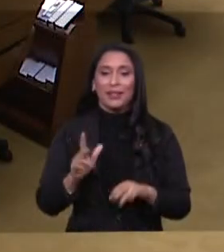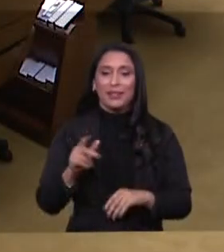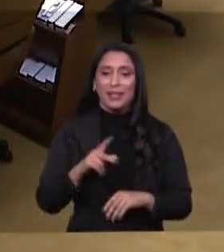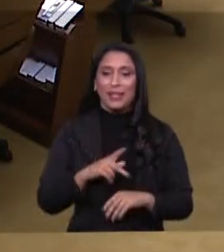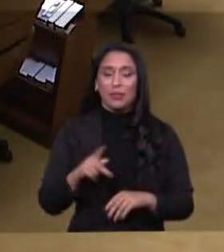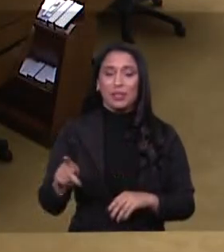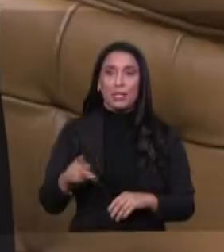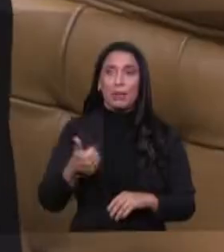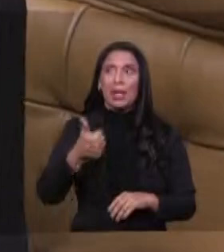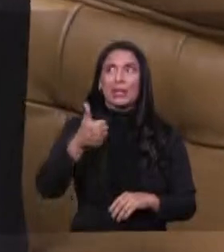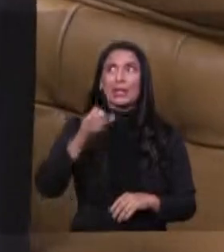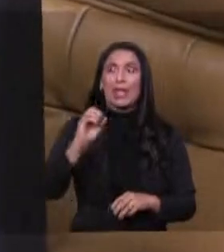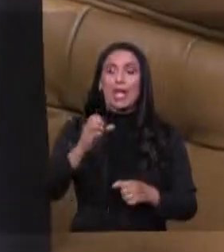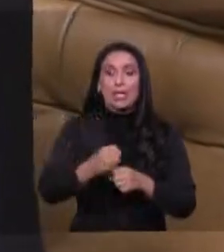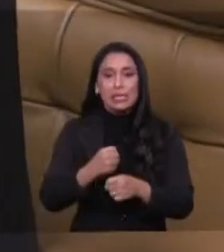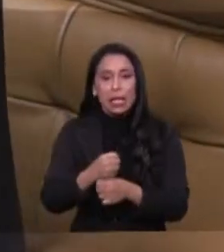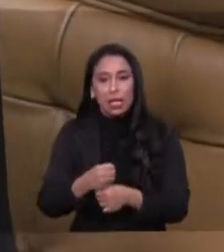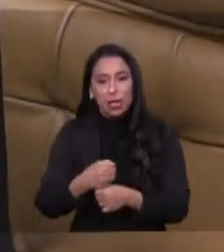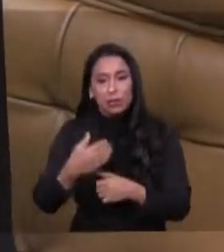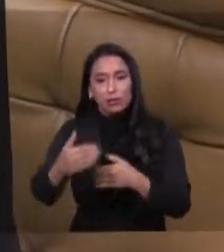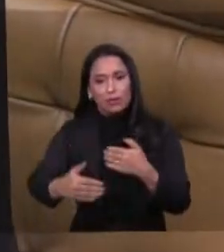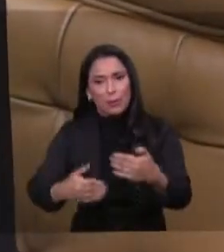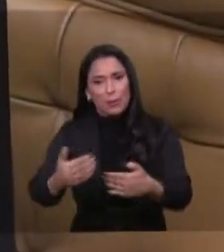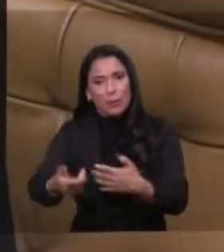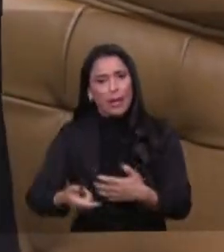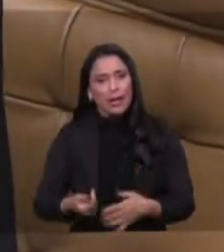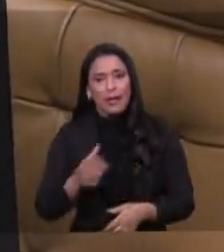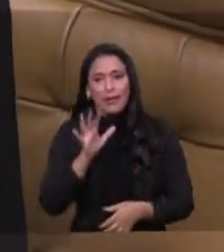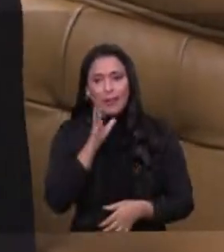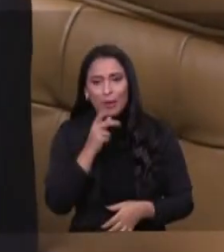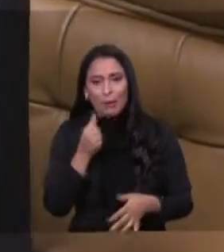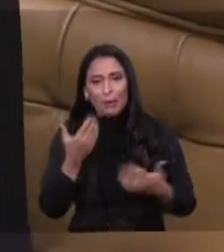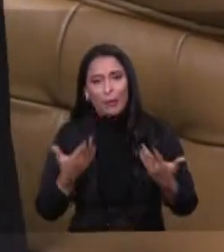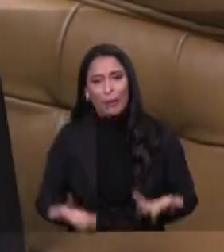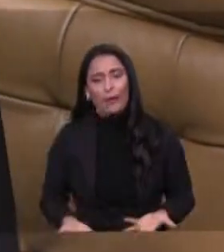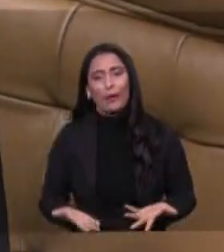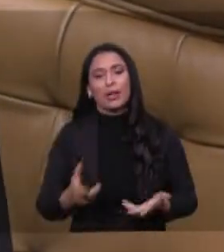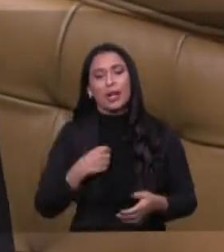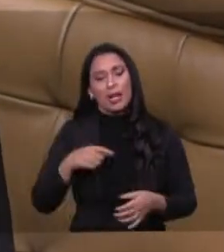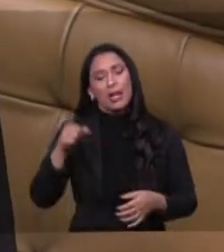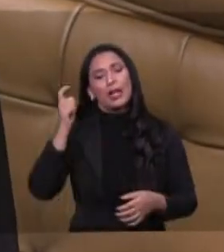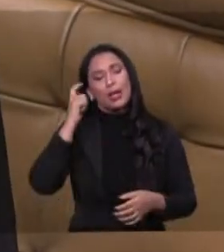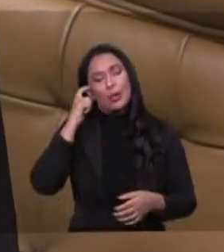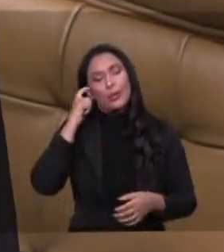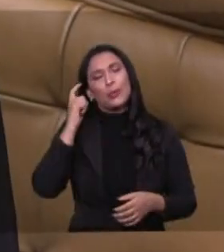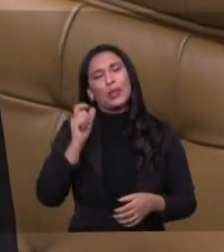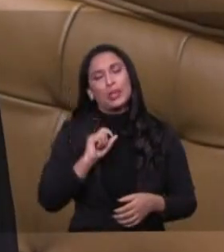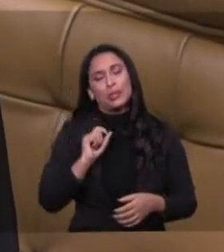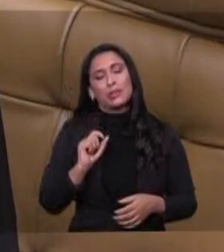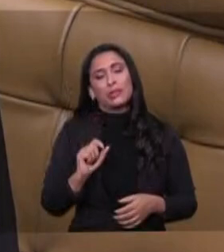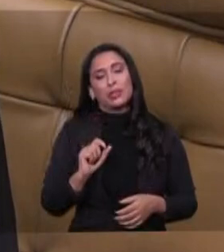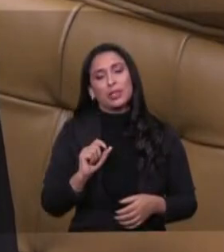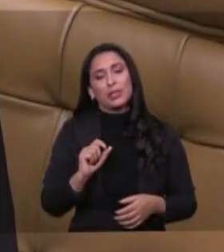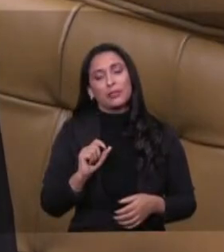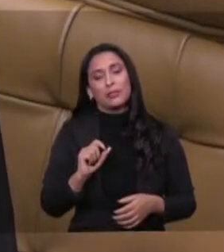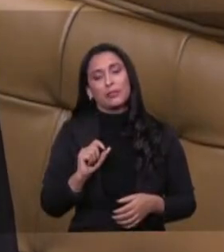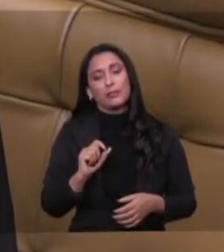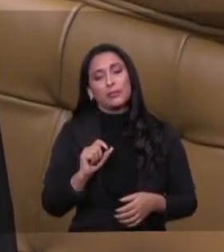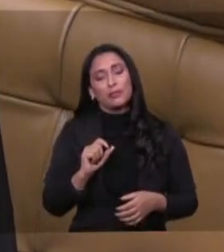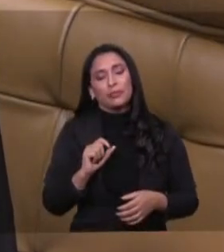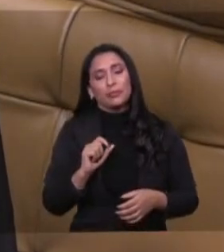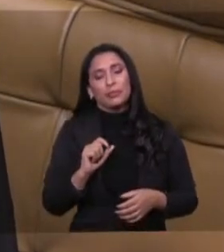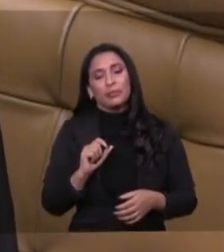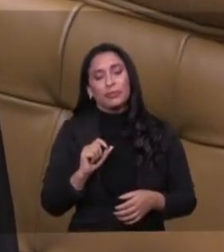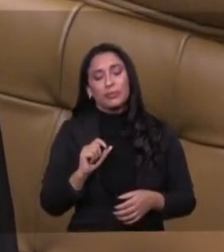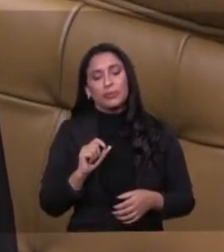A cada 10 anos, né? O que às vezes é uma eternidade, né? A gente... Bom, eu acho que, de qualquer forma,